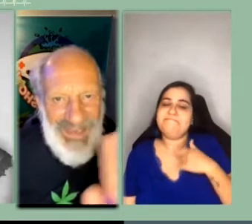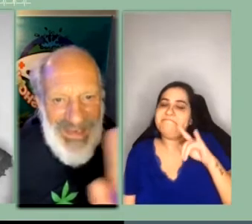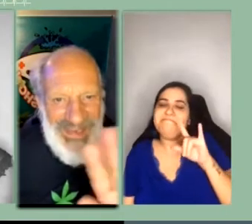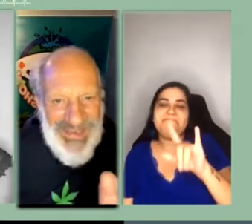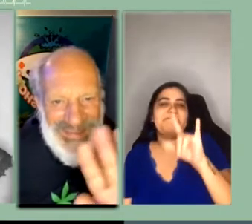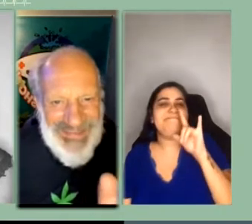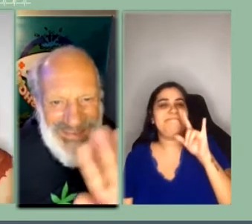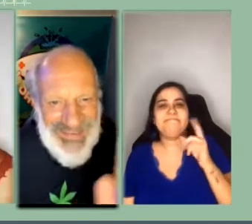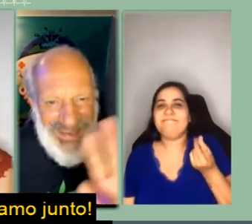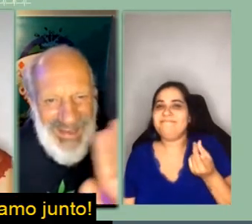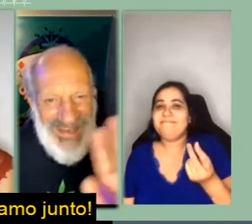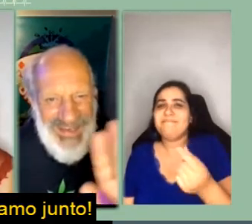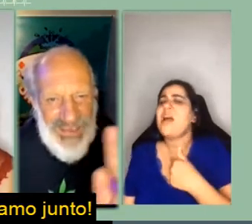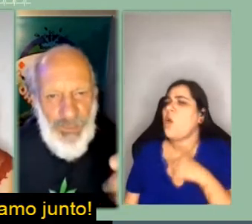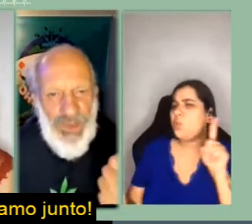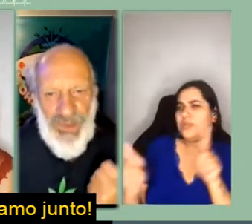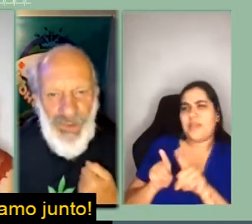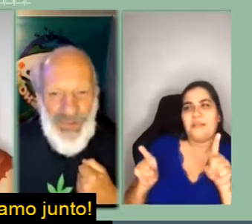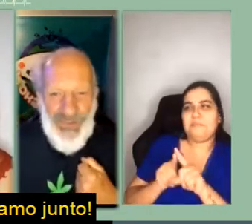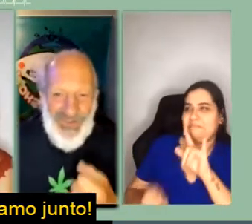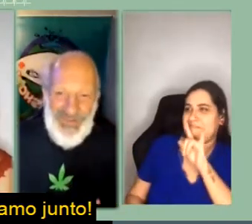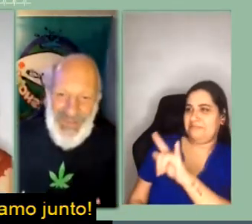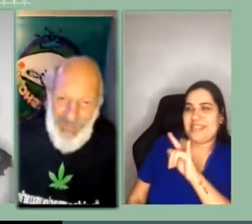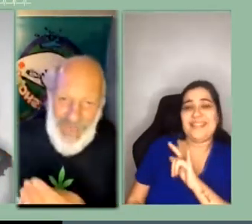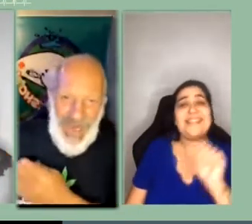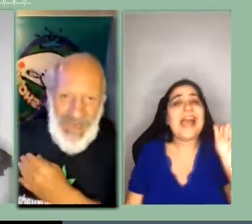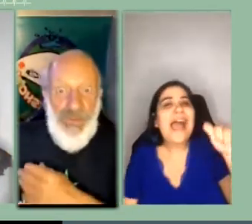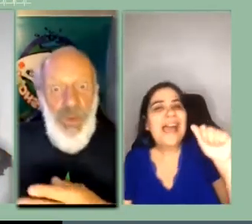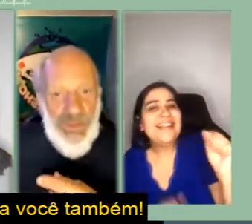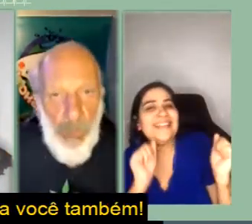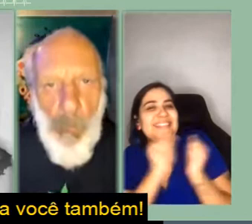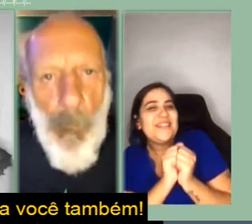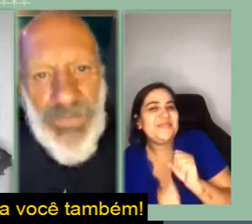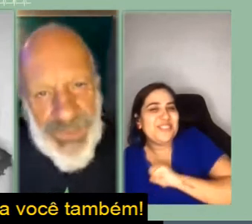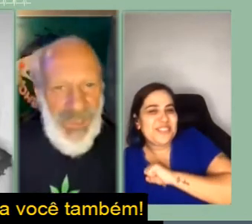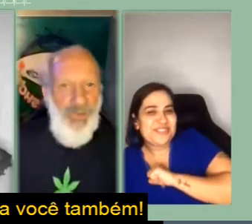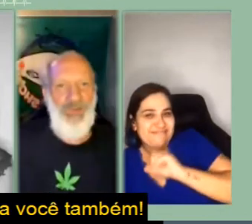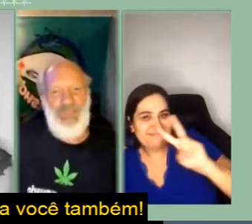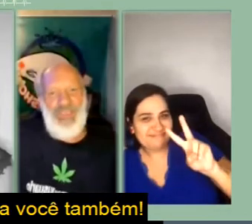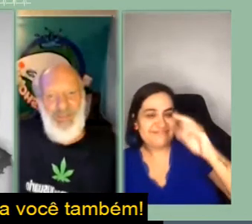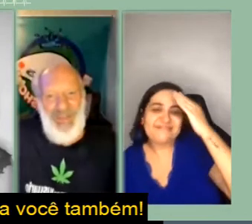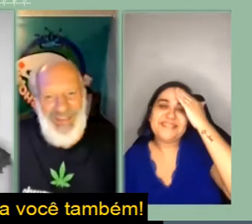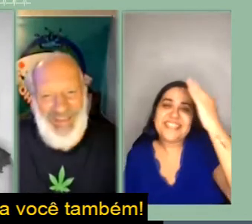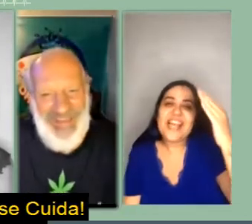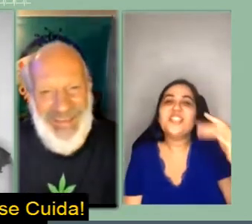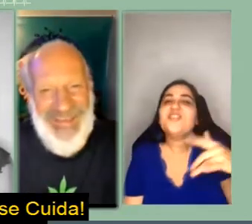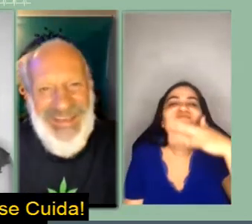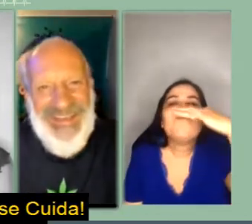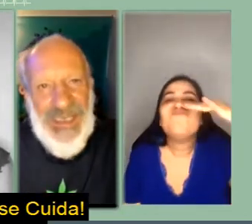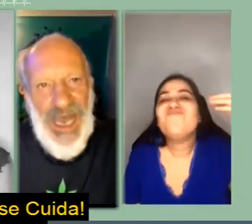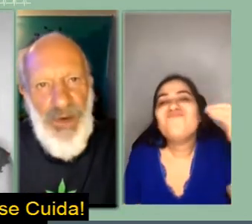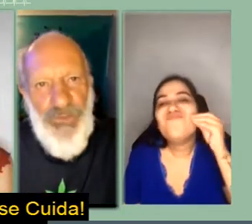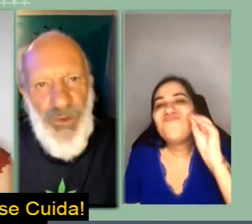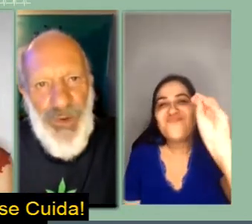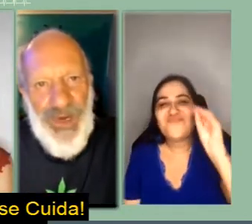Aline. Ricardo. Aline, um estamos cheiro para juntos. você. Obrigado. Obrigada demais, para meu você querido. também.